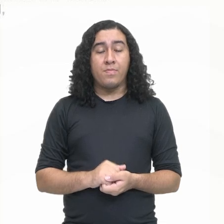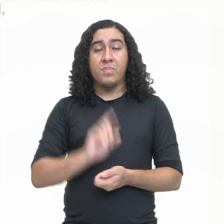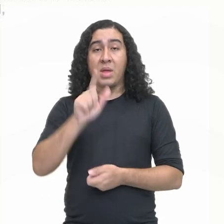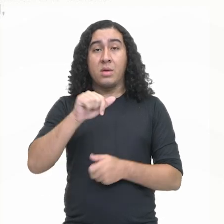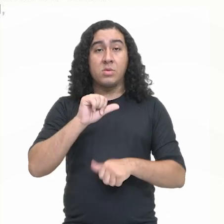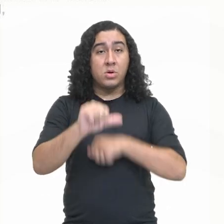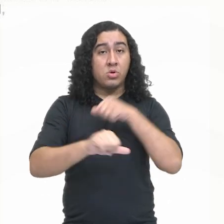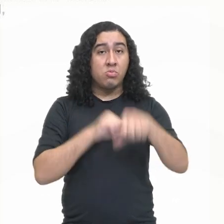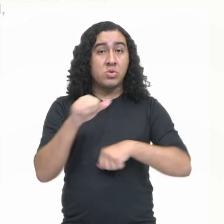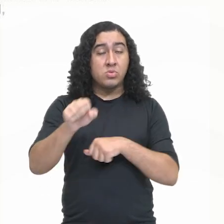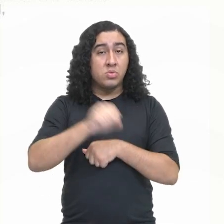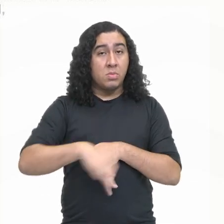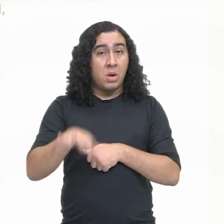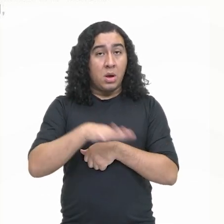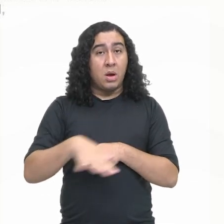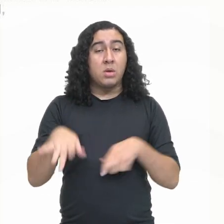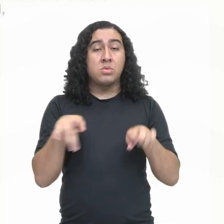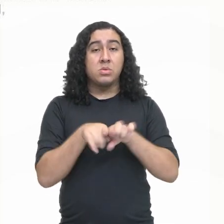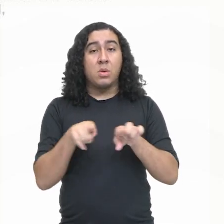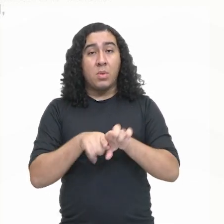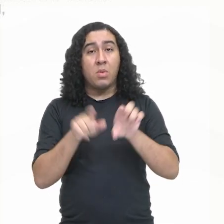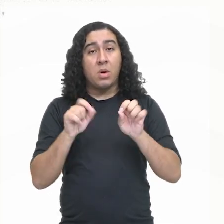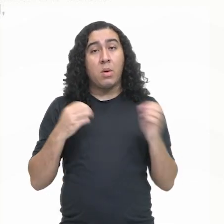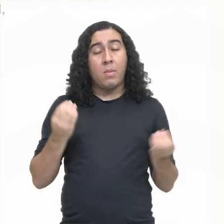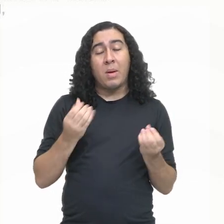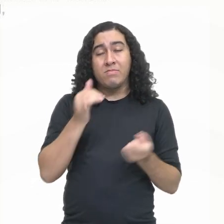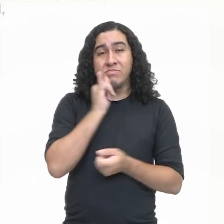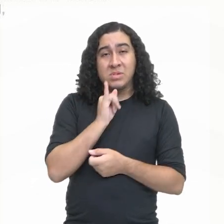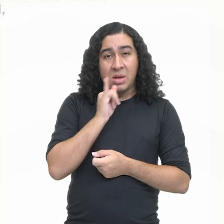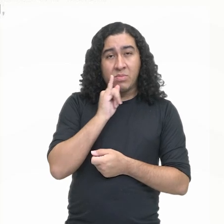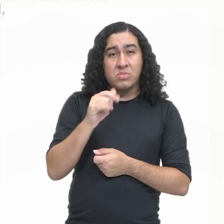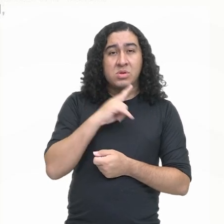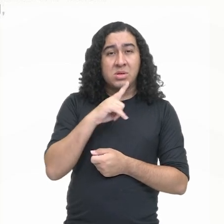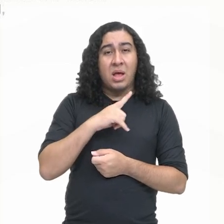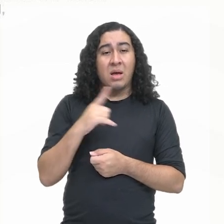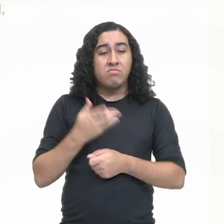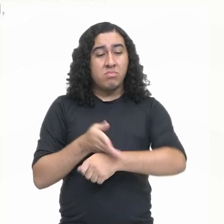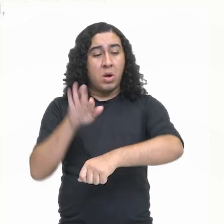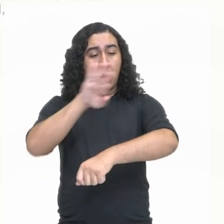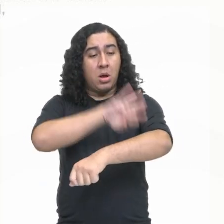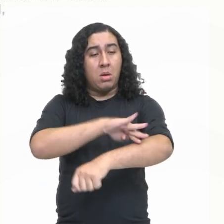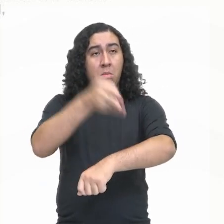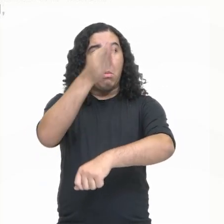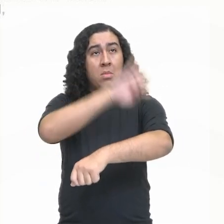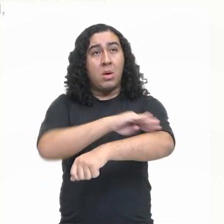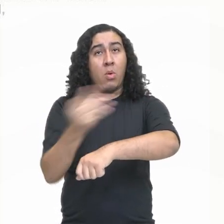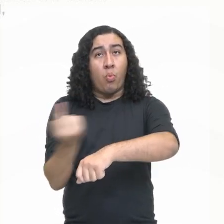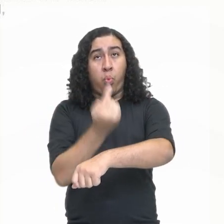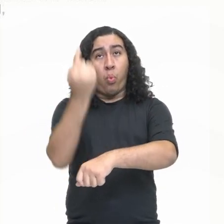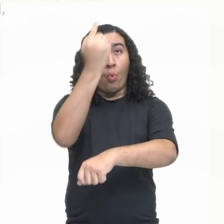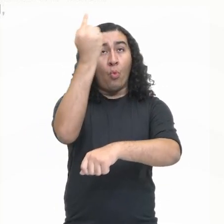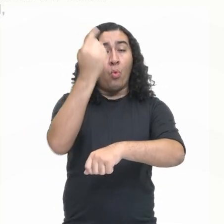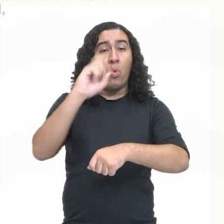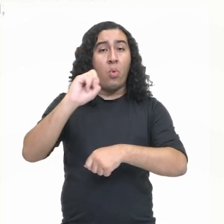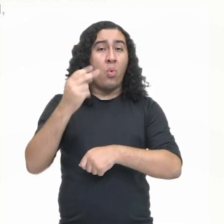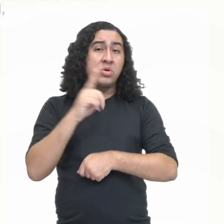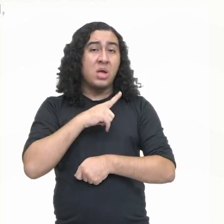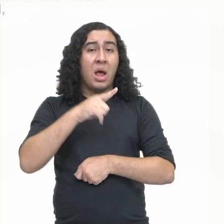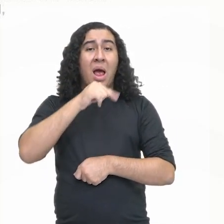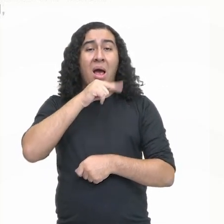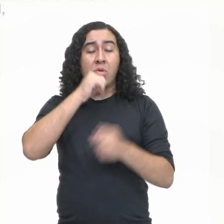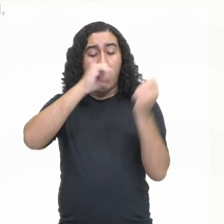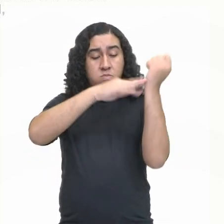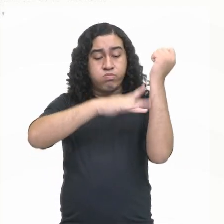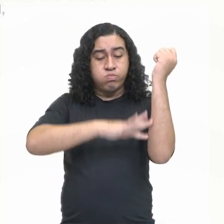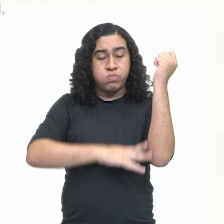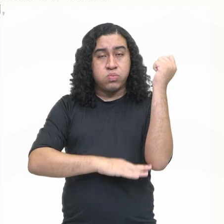alterações no ambiente, como elevação e baixa no nível dos oceanos, com a baixa